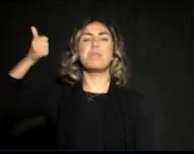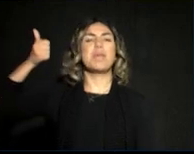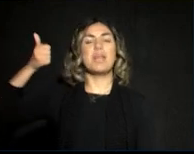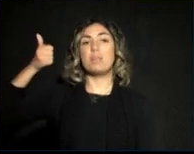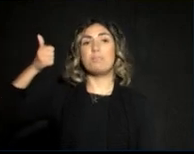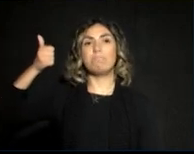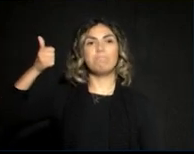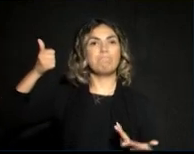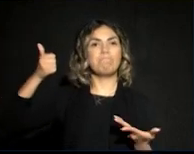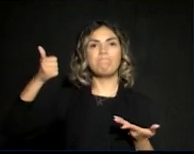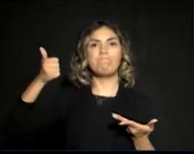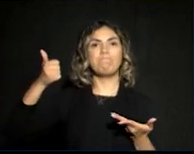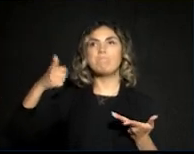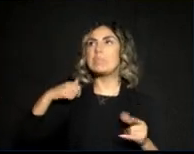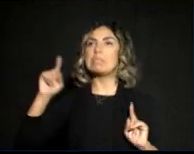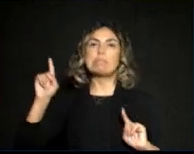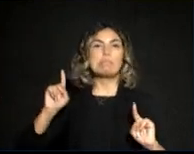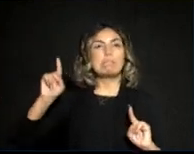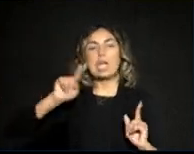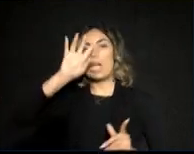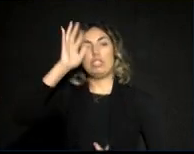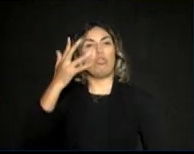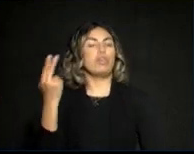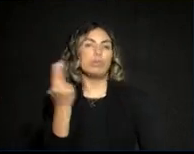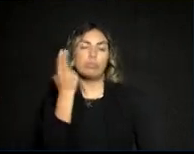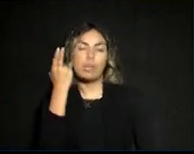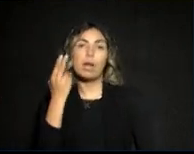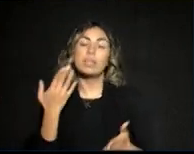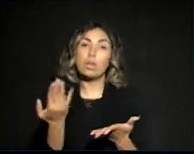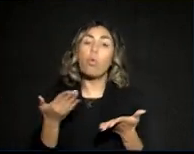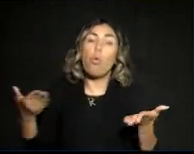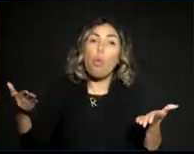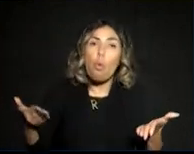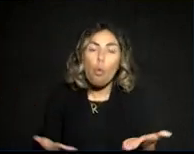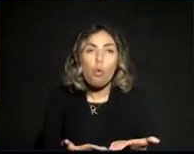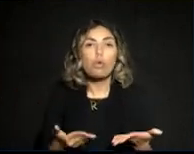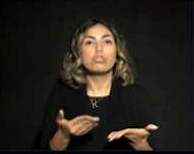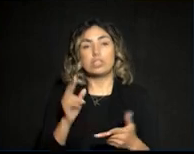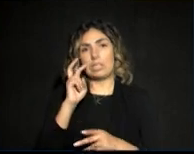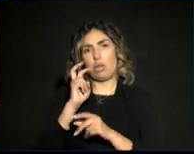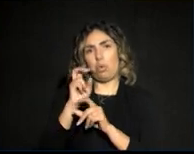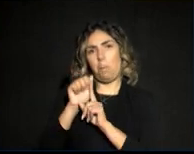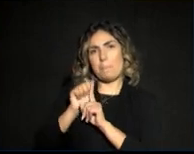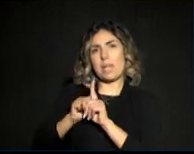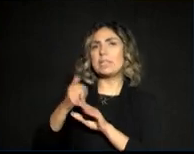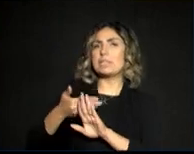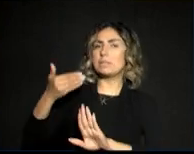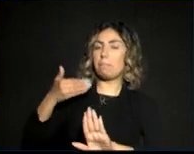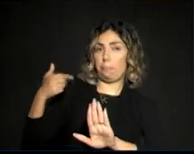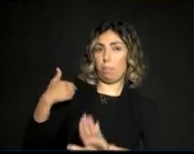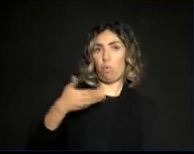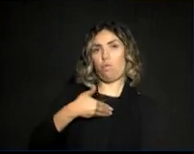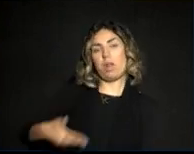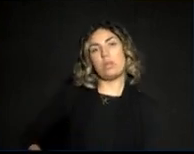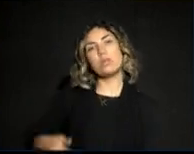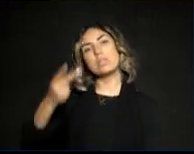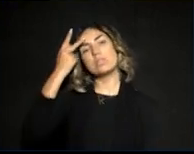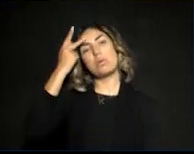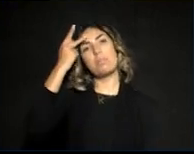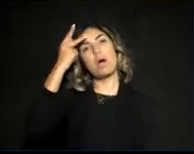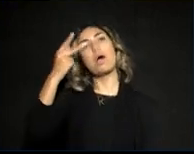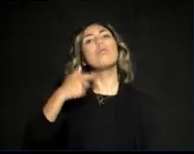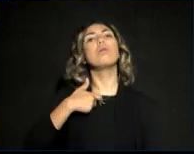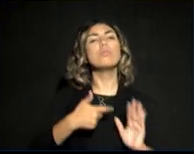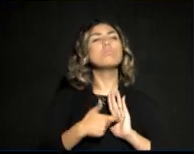você fica com dois problema e nenhuma solução portanto venho agora nesses últimos cinco vezes como governador de São Paulo me